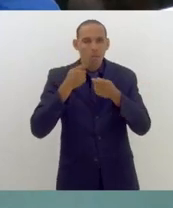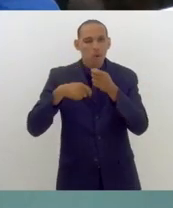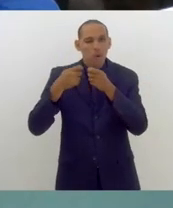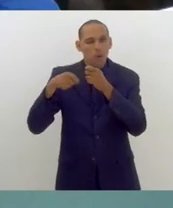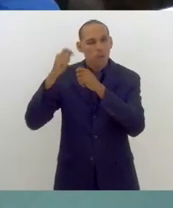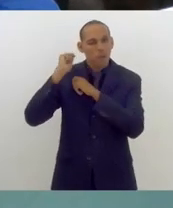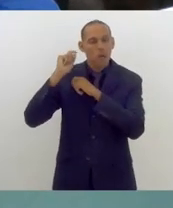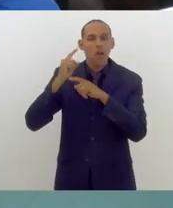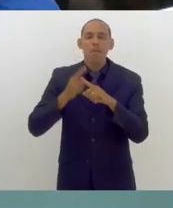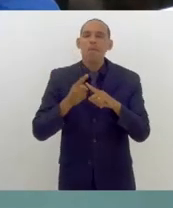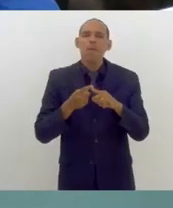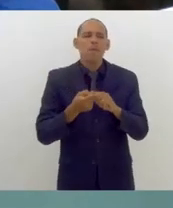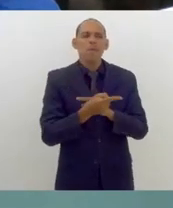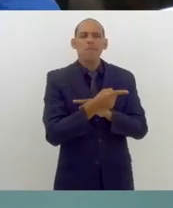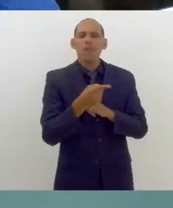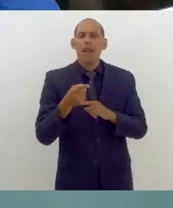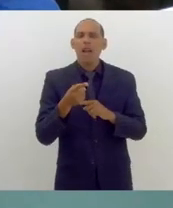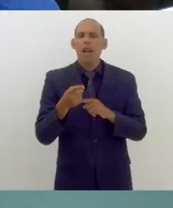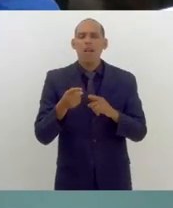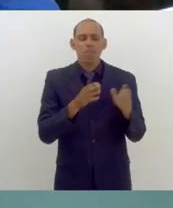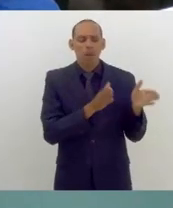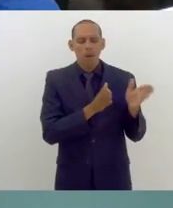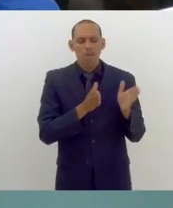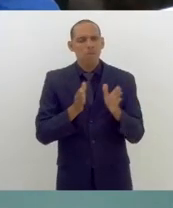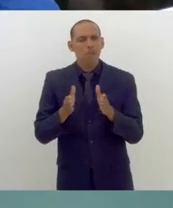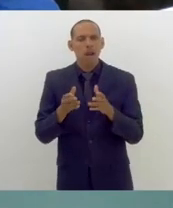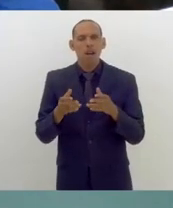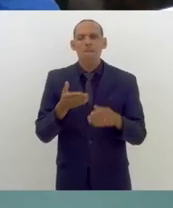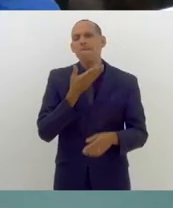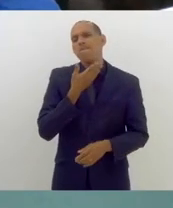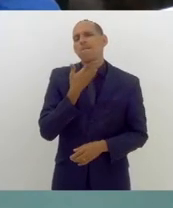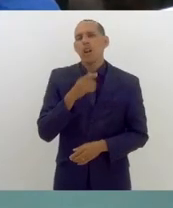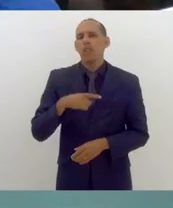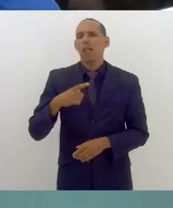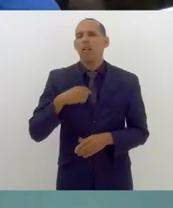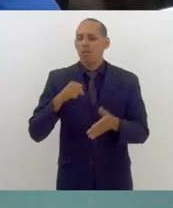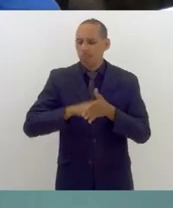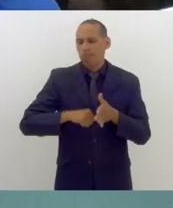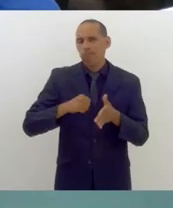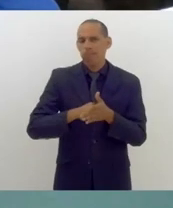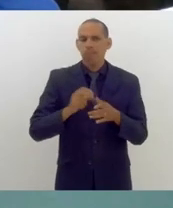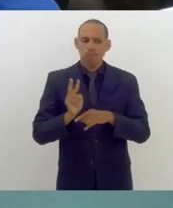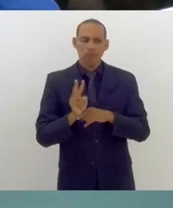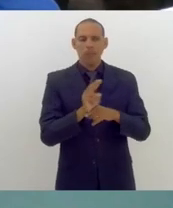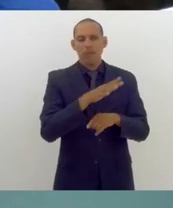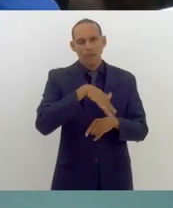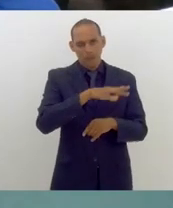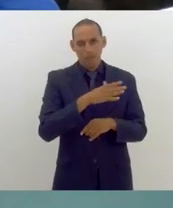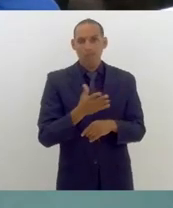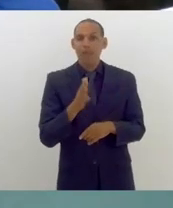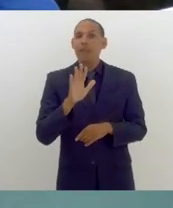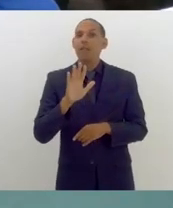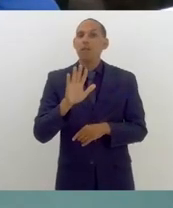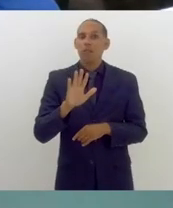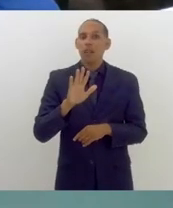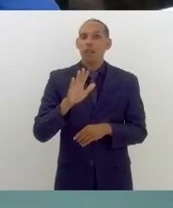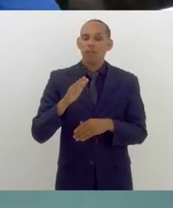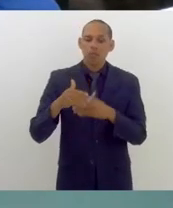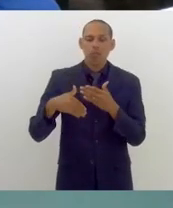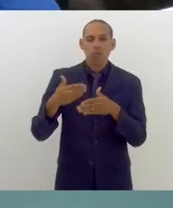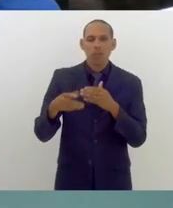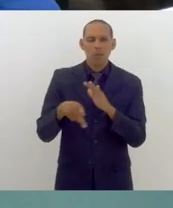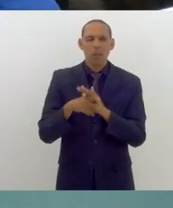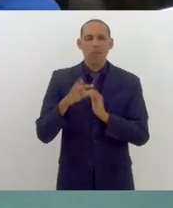para que pudessem ter voz para lutar em defesa dos pescadores quando o oriundo ainda